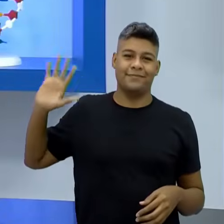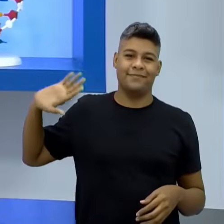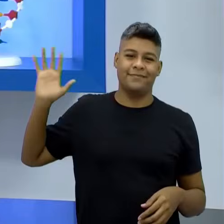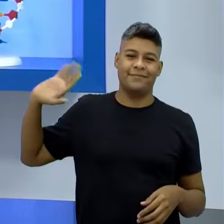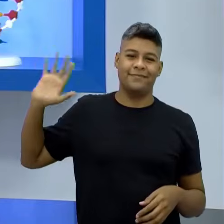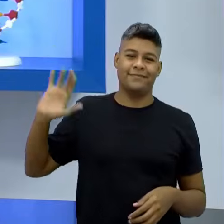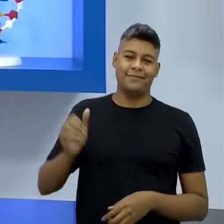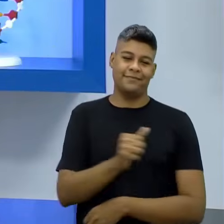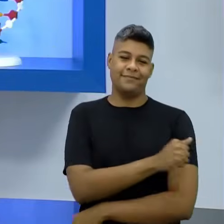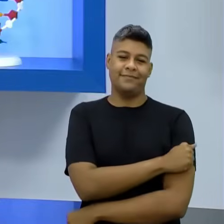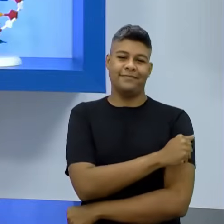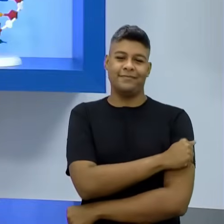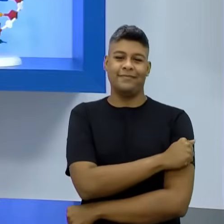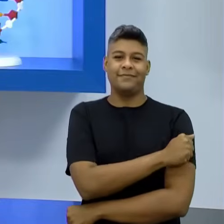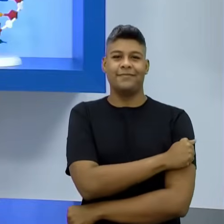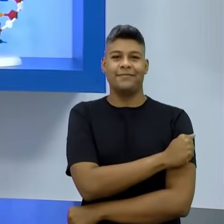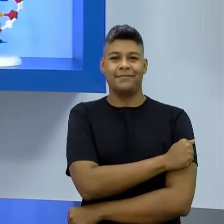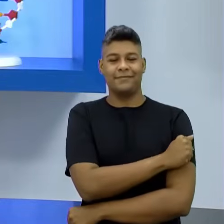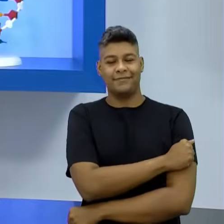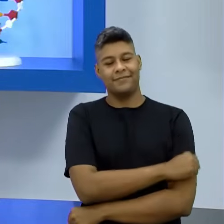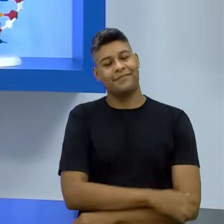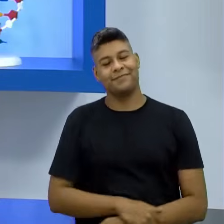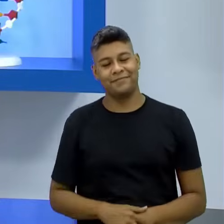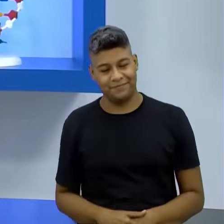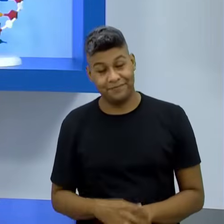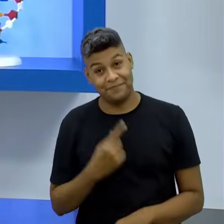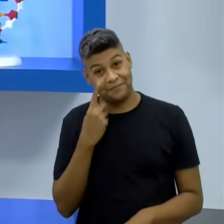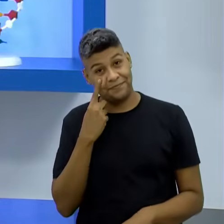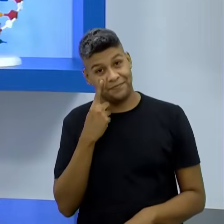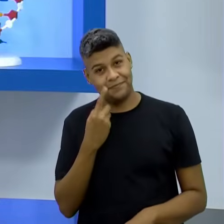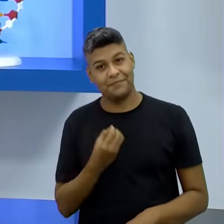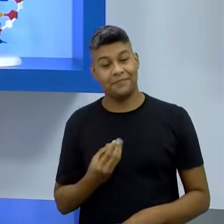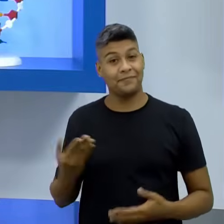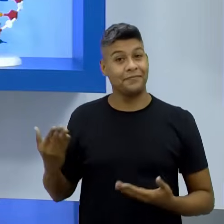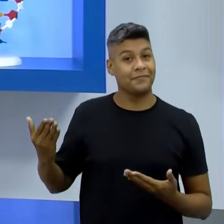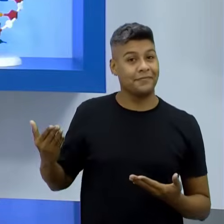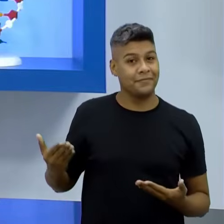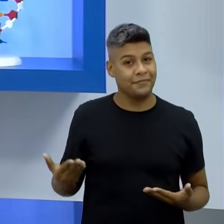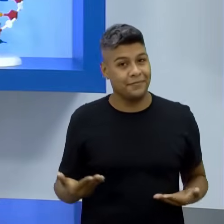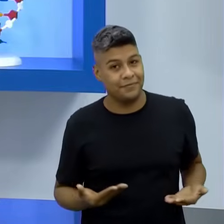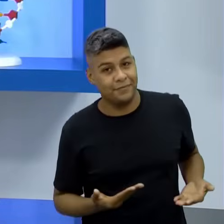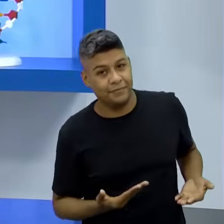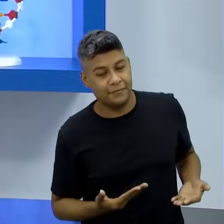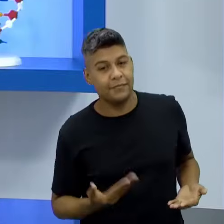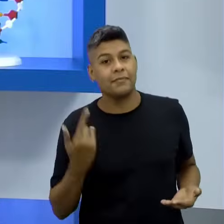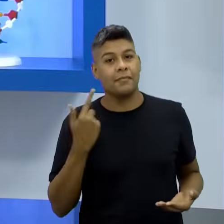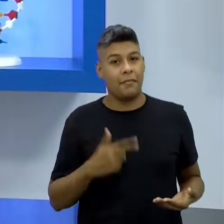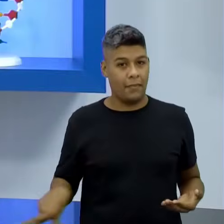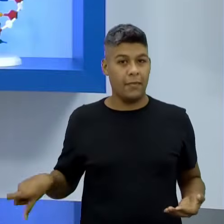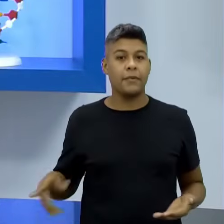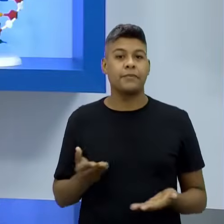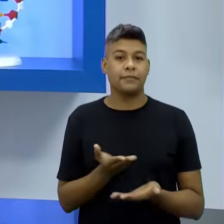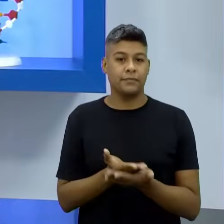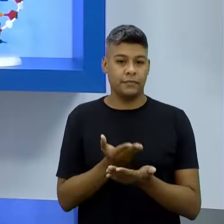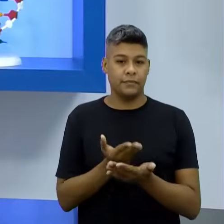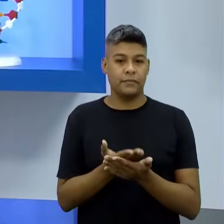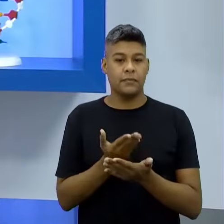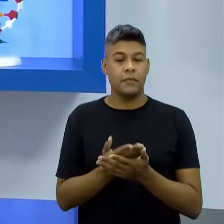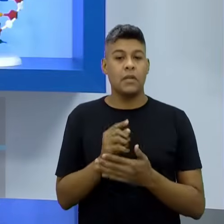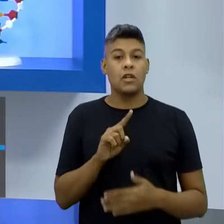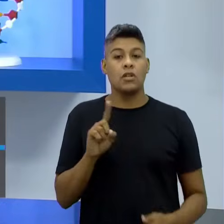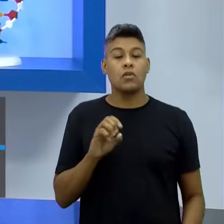Olá, alunos! Olá, estudantes! Olha só, sejam todos bem-vindos a mais uma aula de